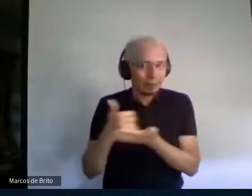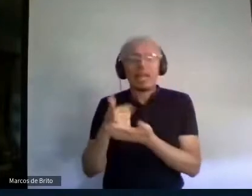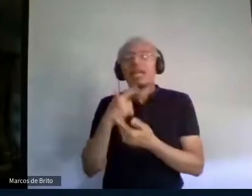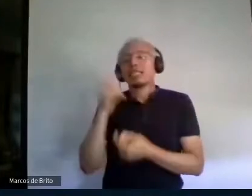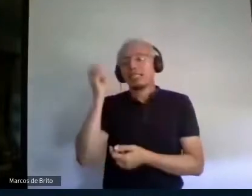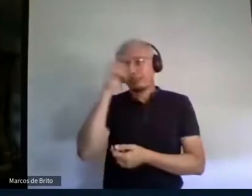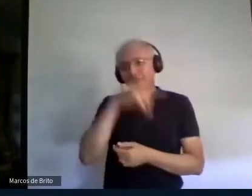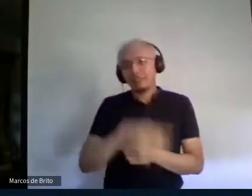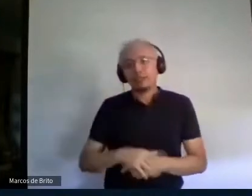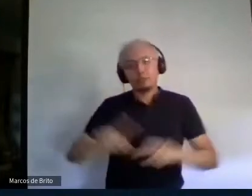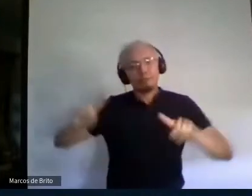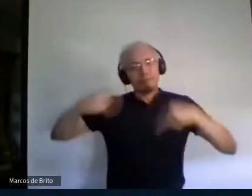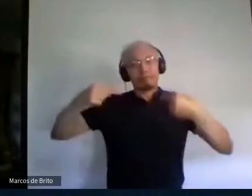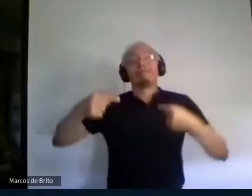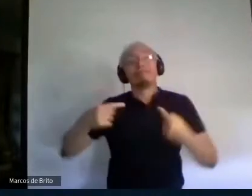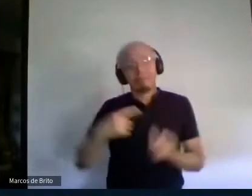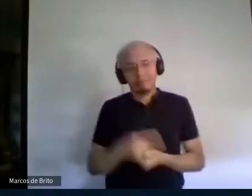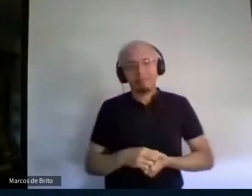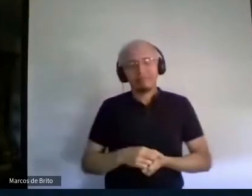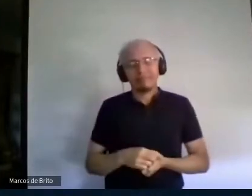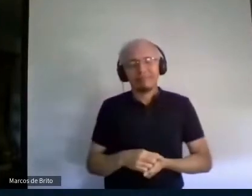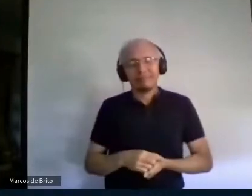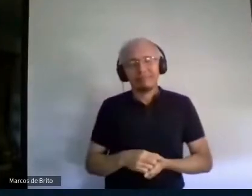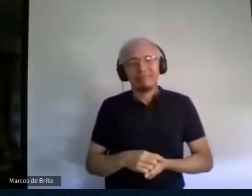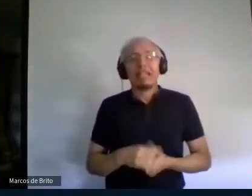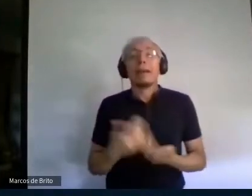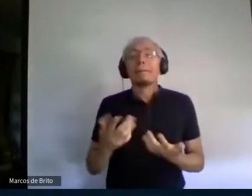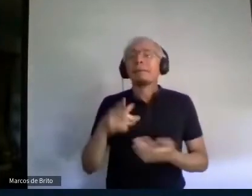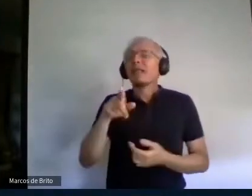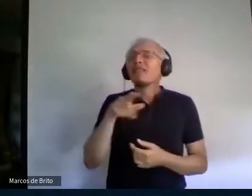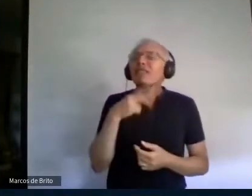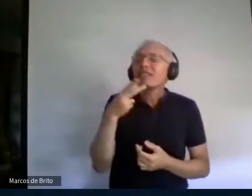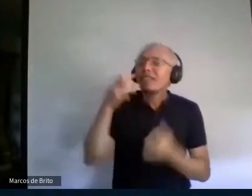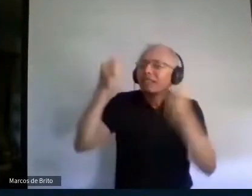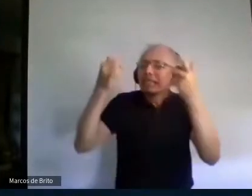desafiador. Quando você fala assim também na sua metodologia,